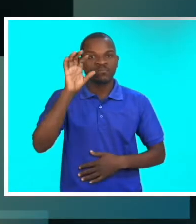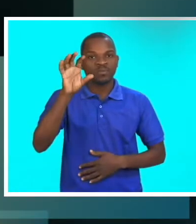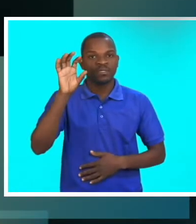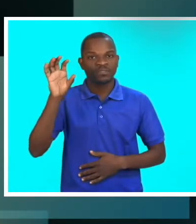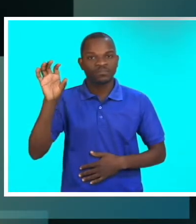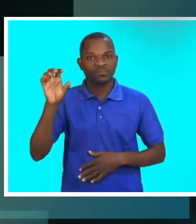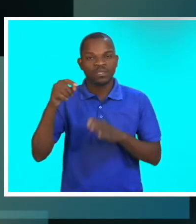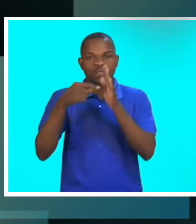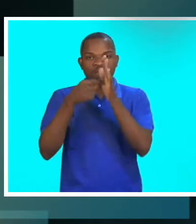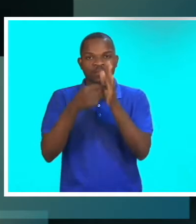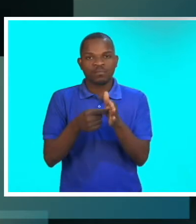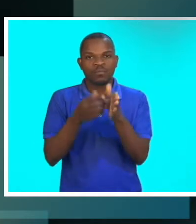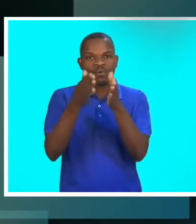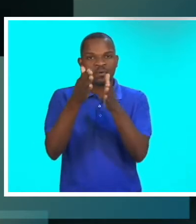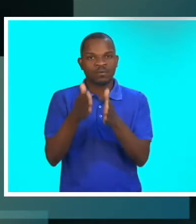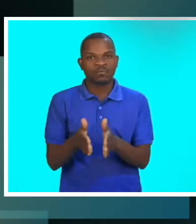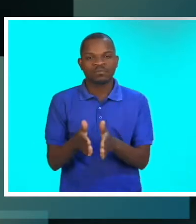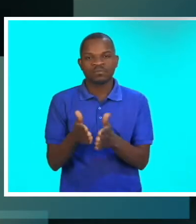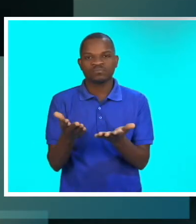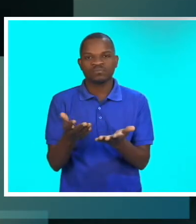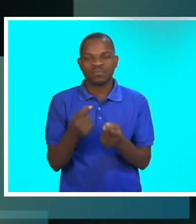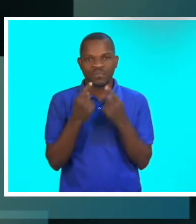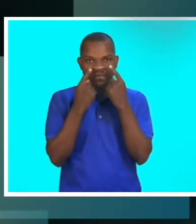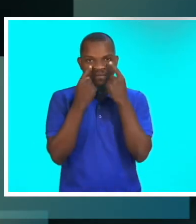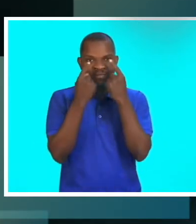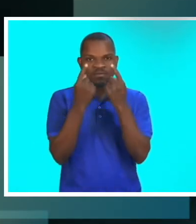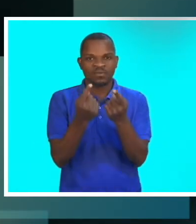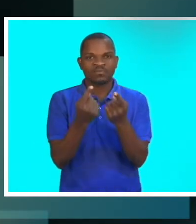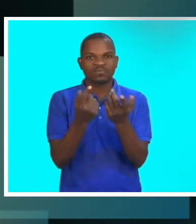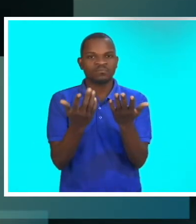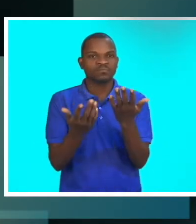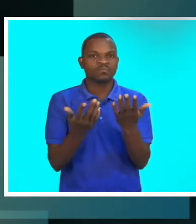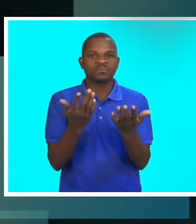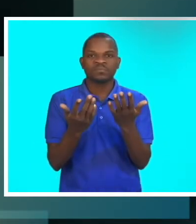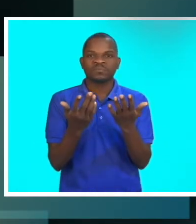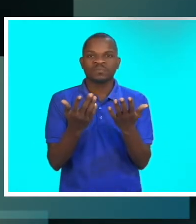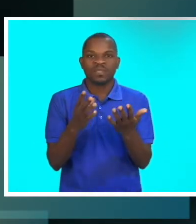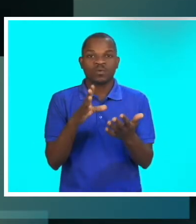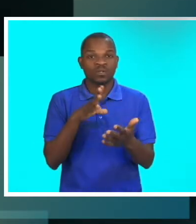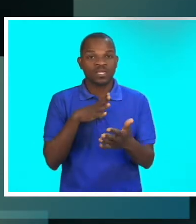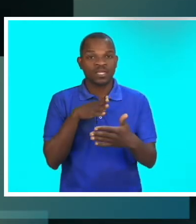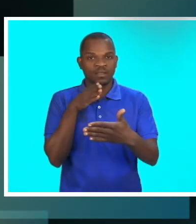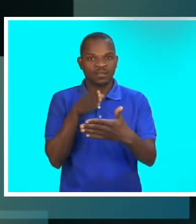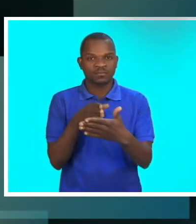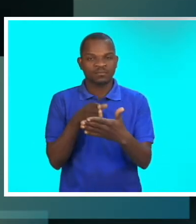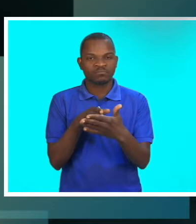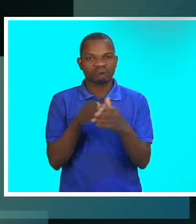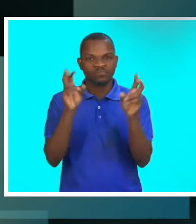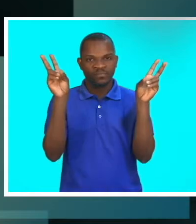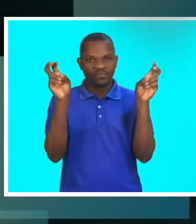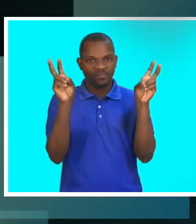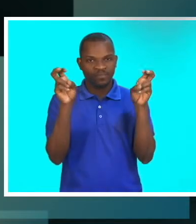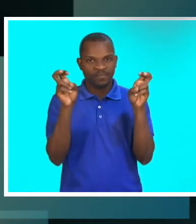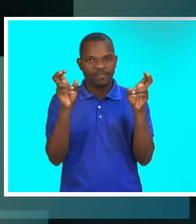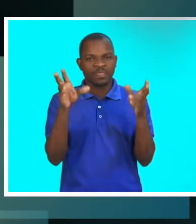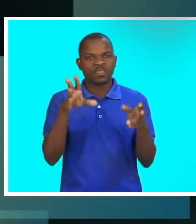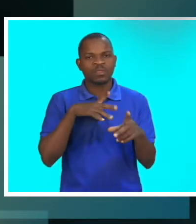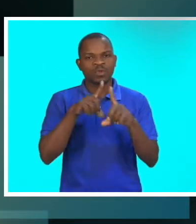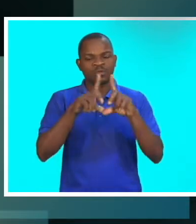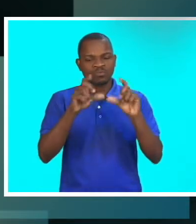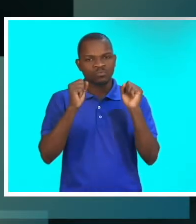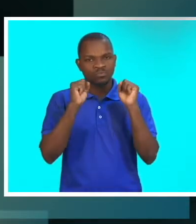quase o haiti é essa é um eco run foi ao chão não só